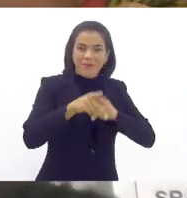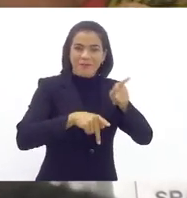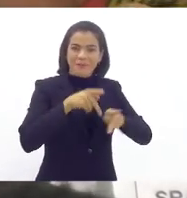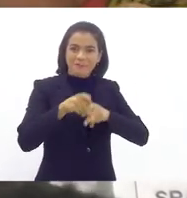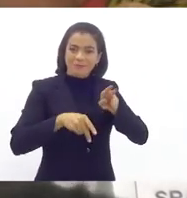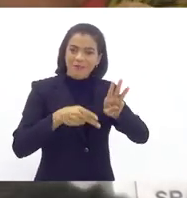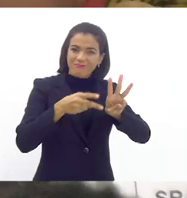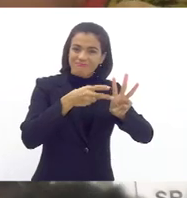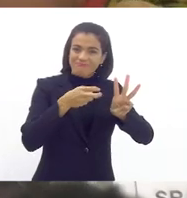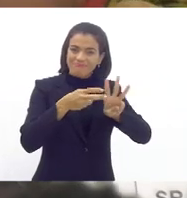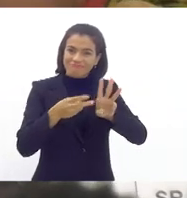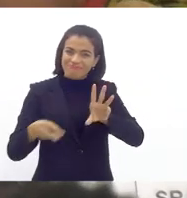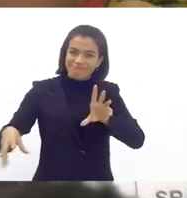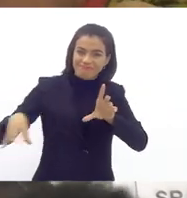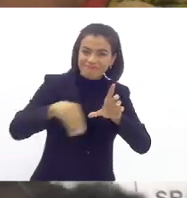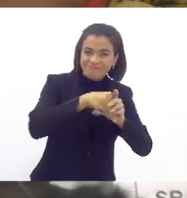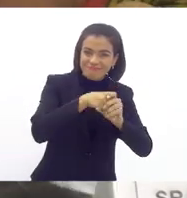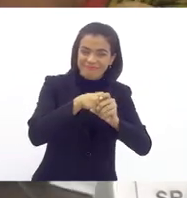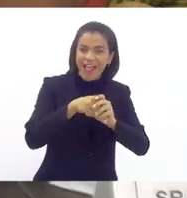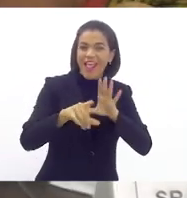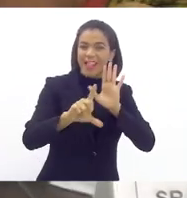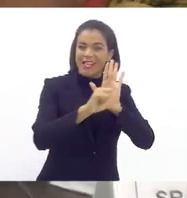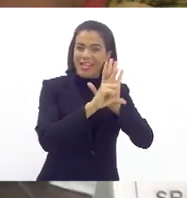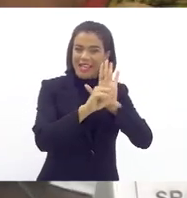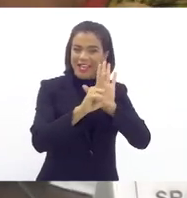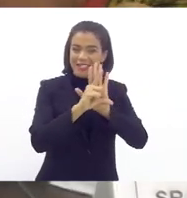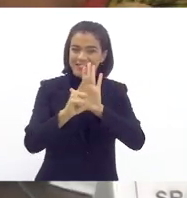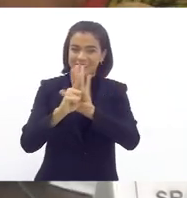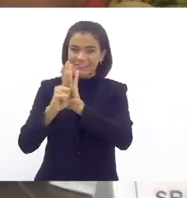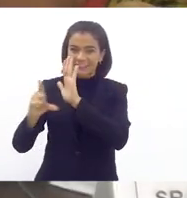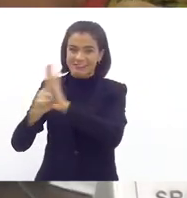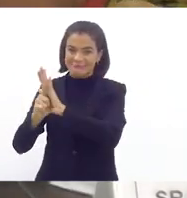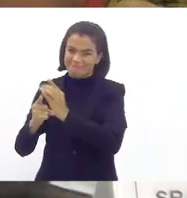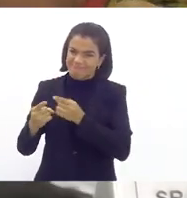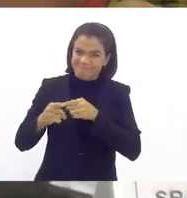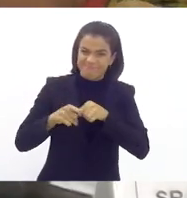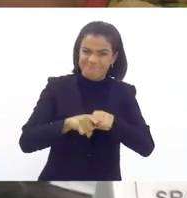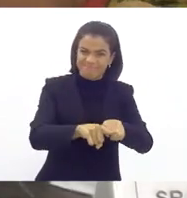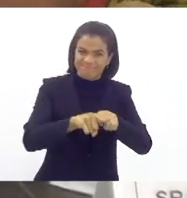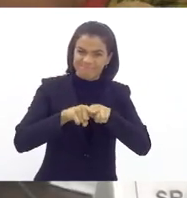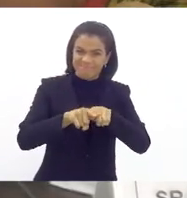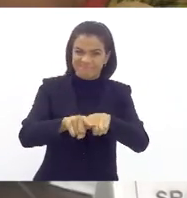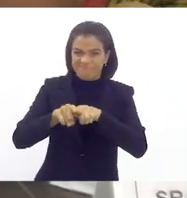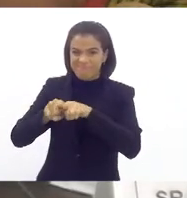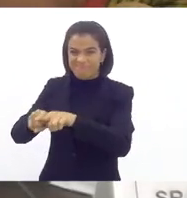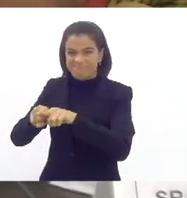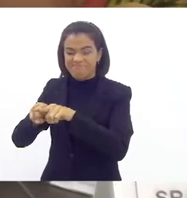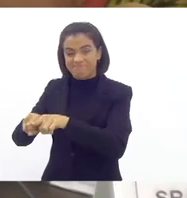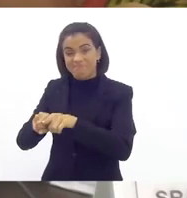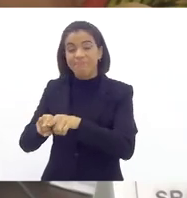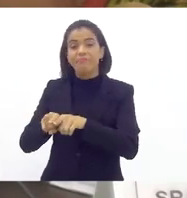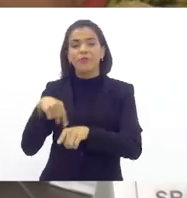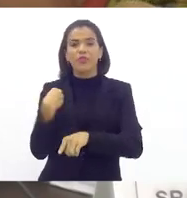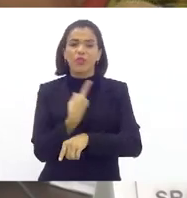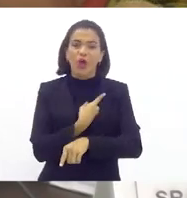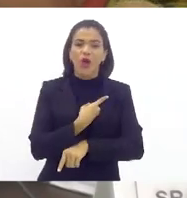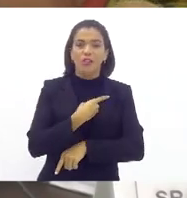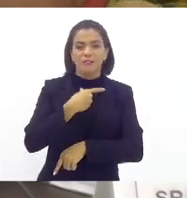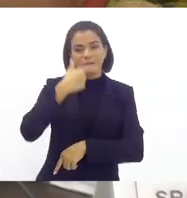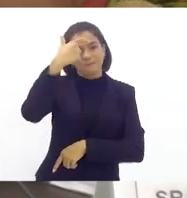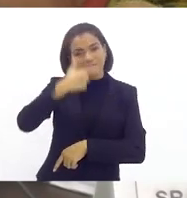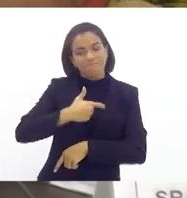acrescentados nos leis onde temos andado juntos. Nós, povo preto,